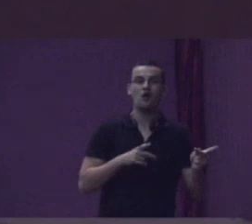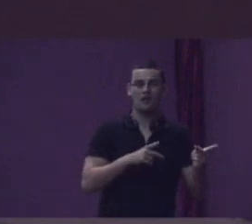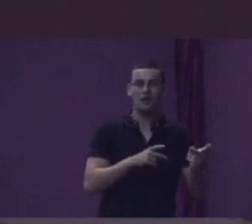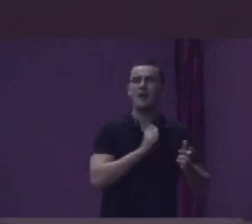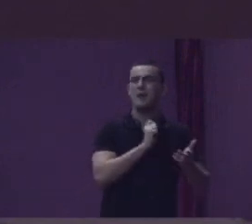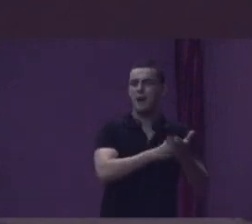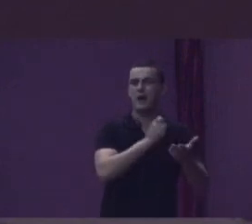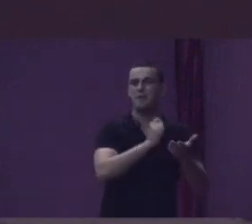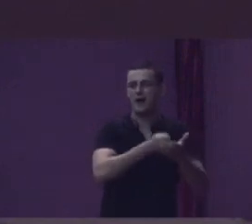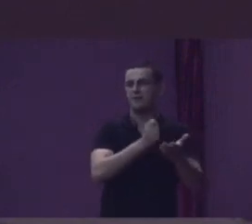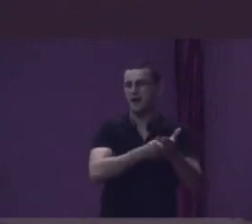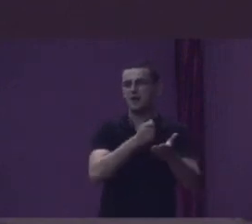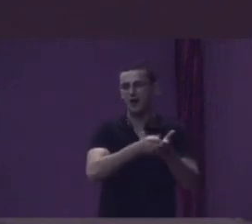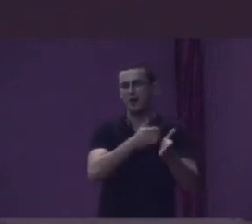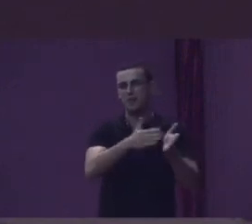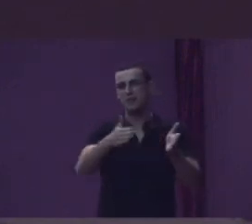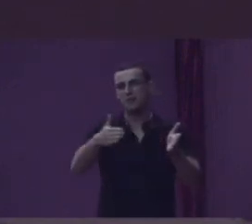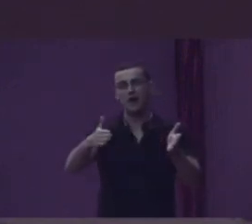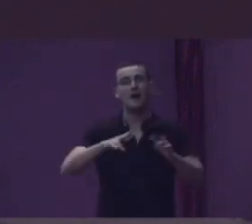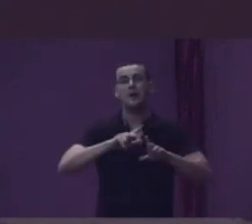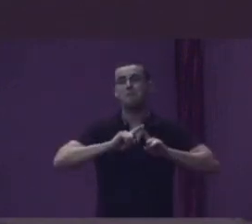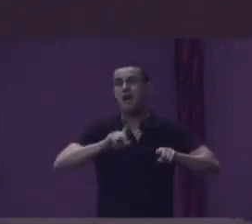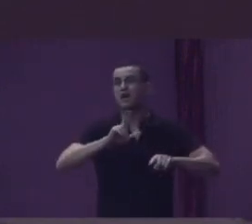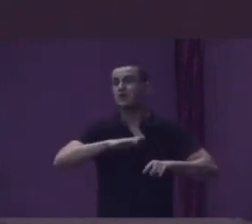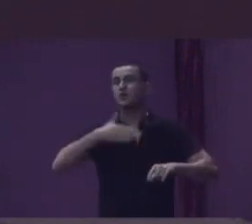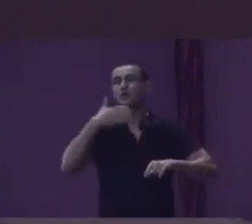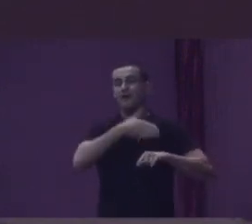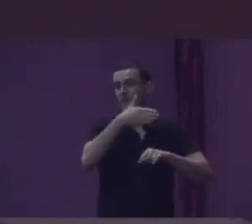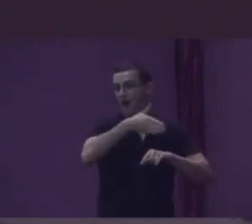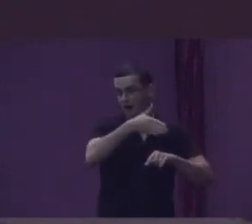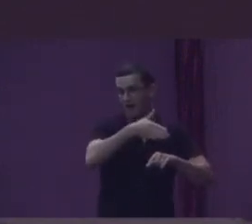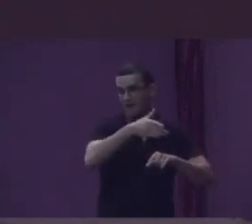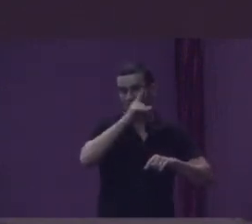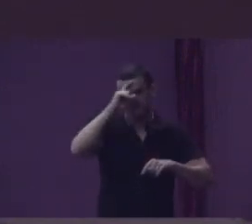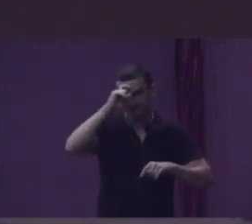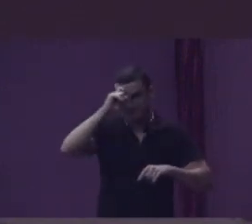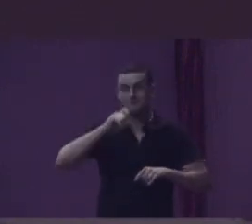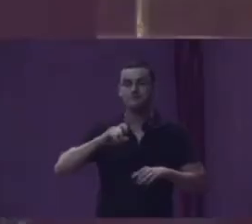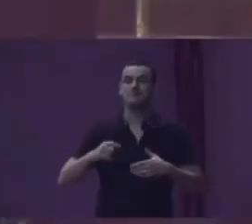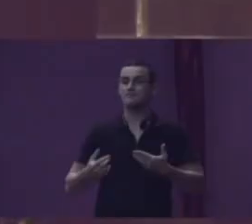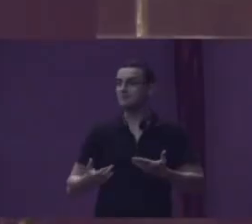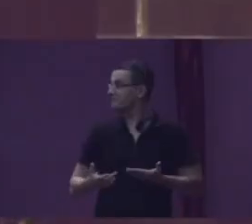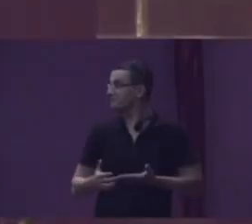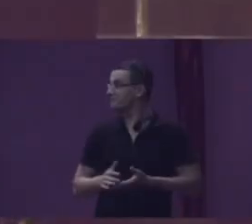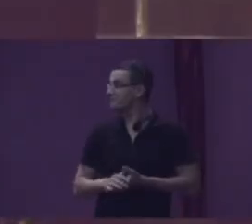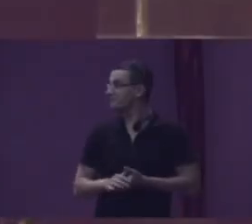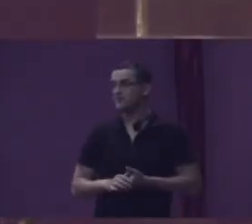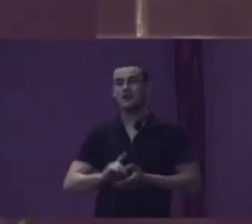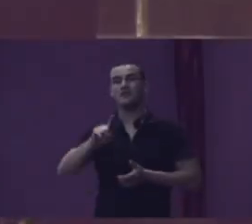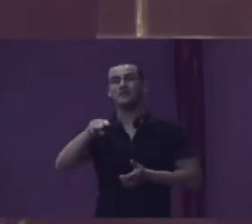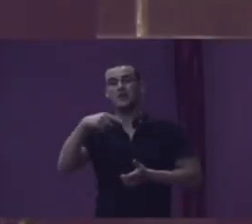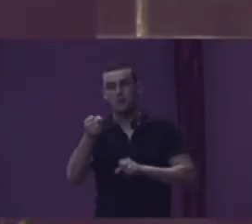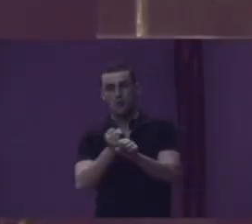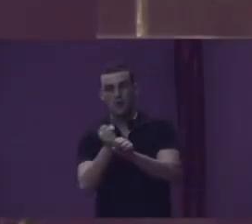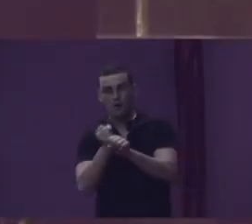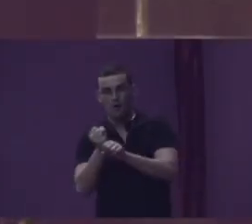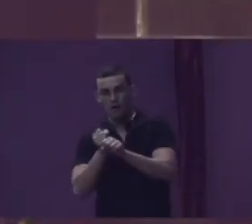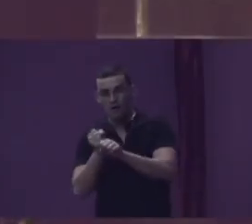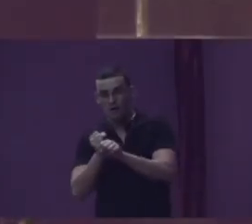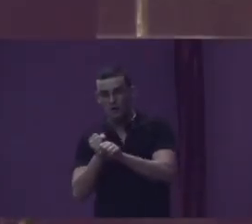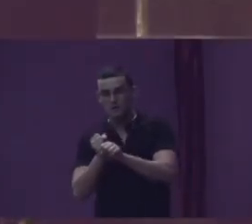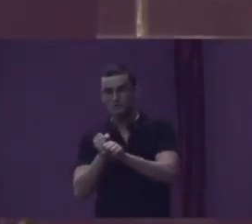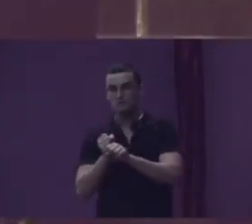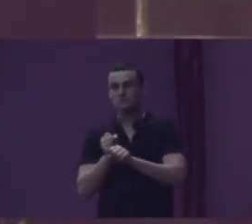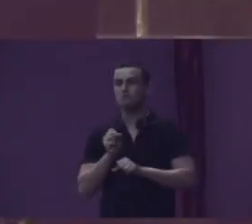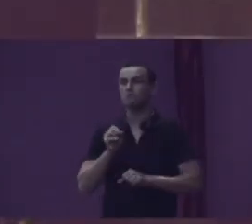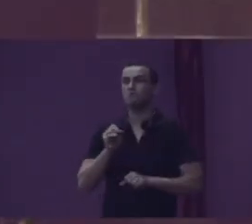trabalho de médicos de segurança para tentar de ver objetivamente se